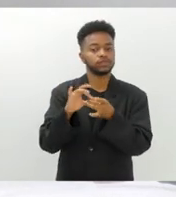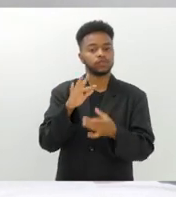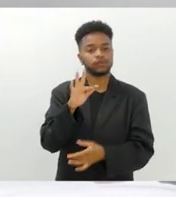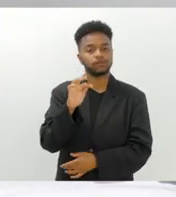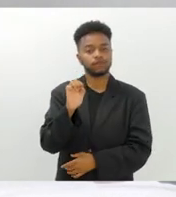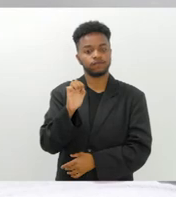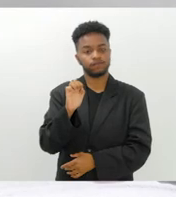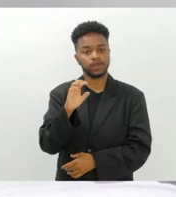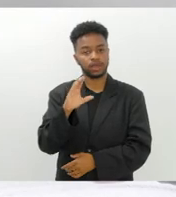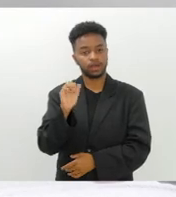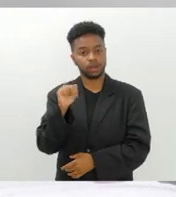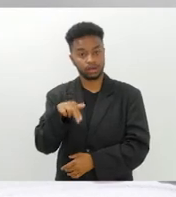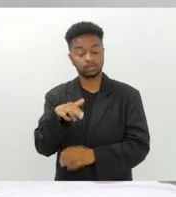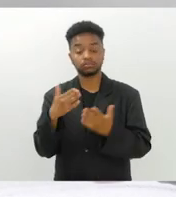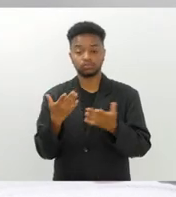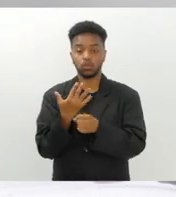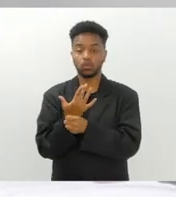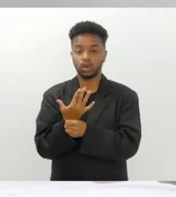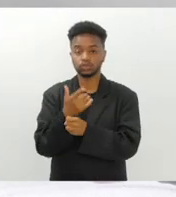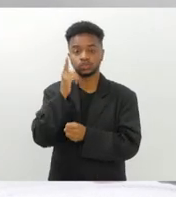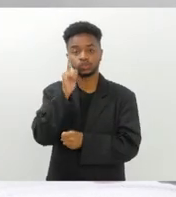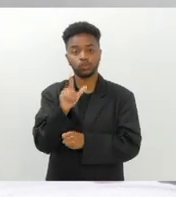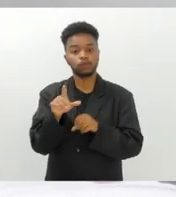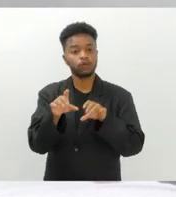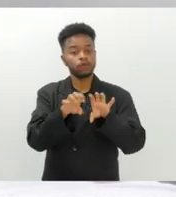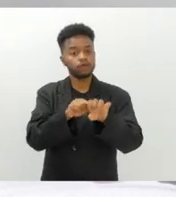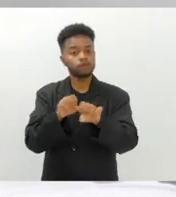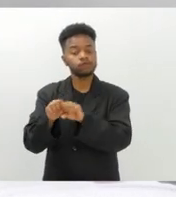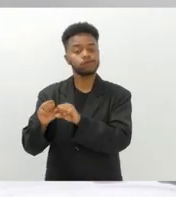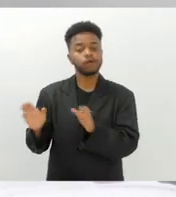quer dizer, a UERJ formou, com apoio da secretaria,